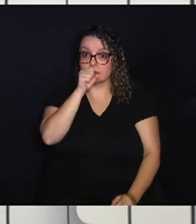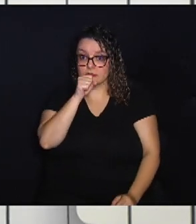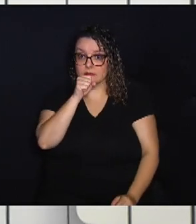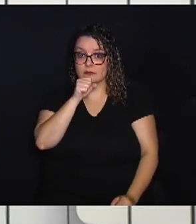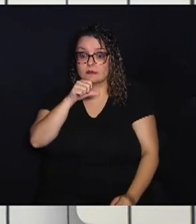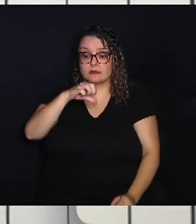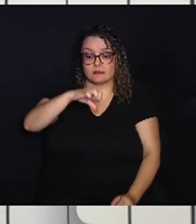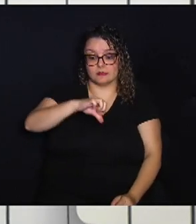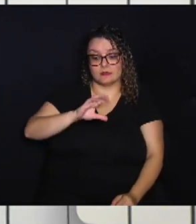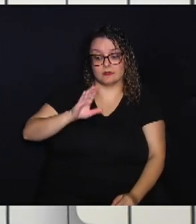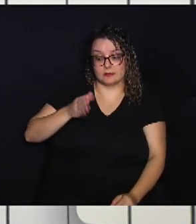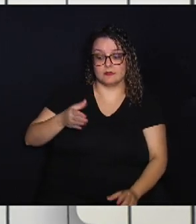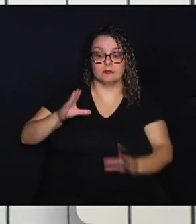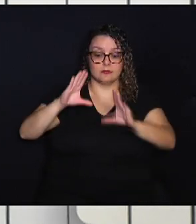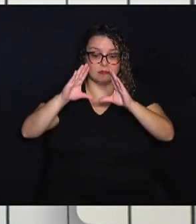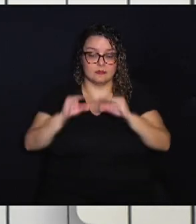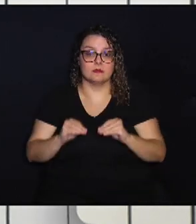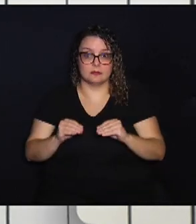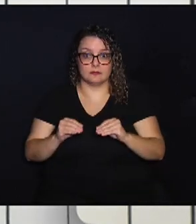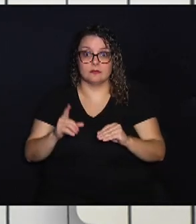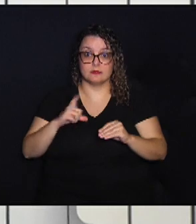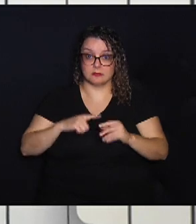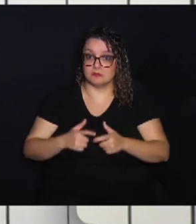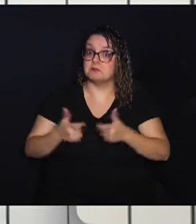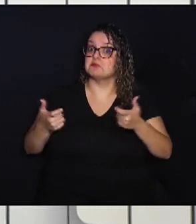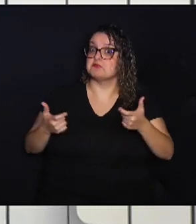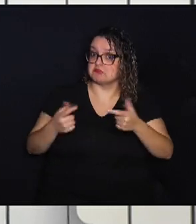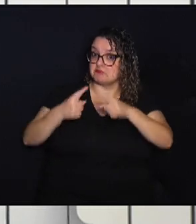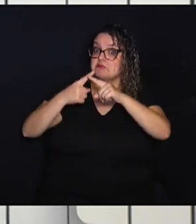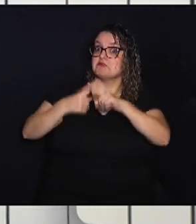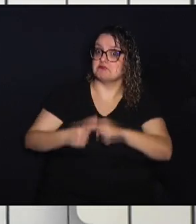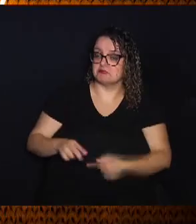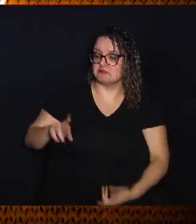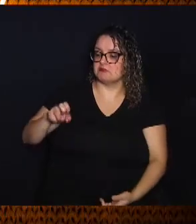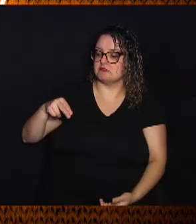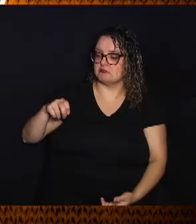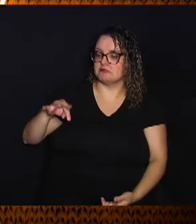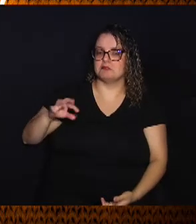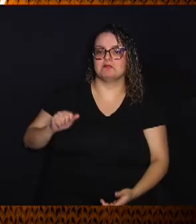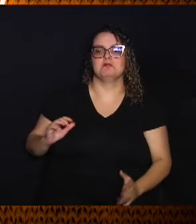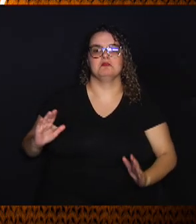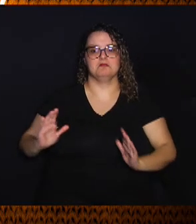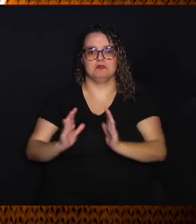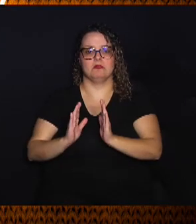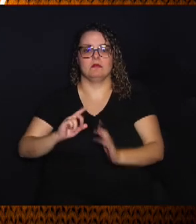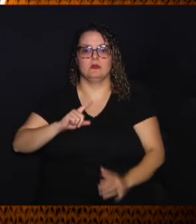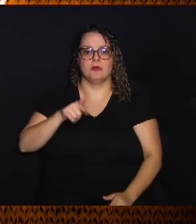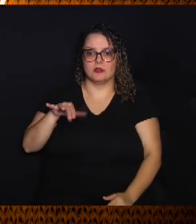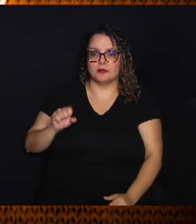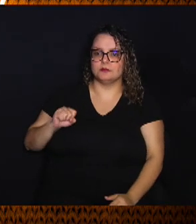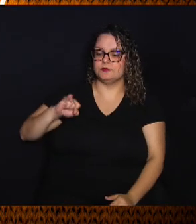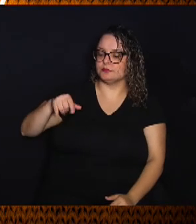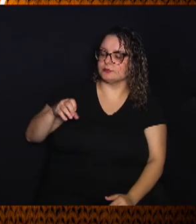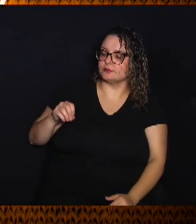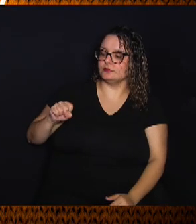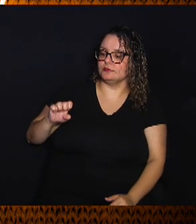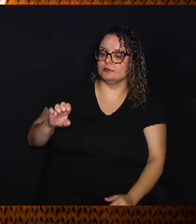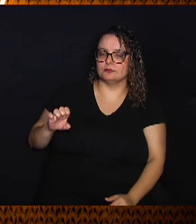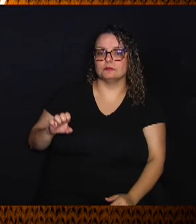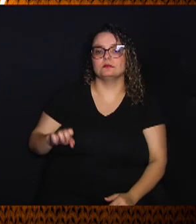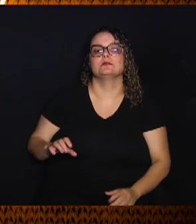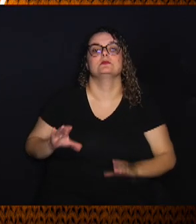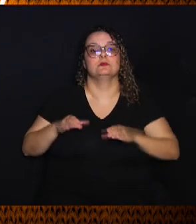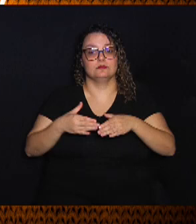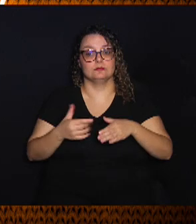às 9h30 da noite, tem um grande jogo, viu? O Renata enfrenta São José. A equipe campineira está na